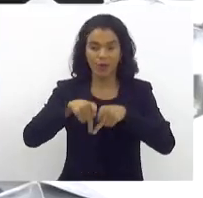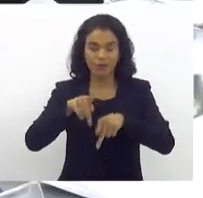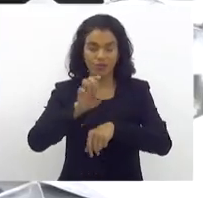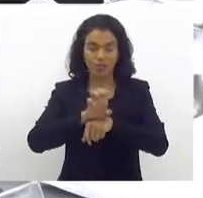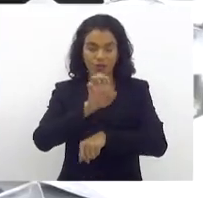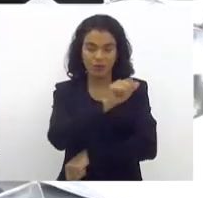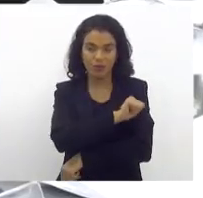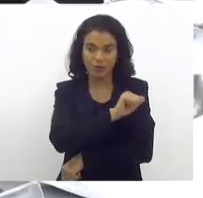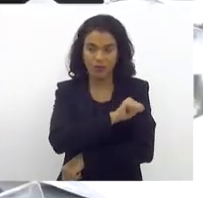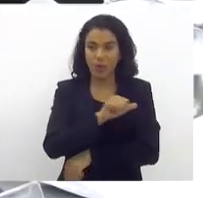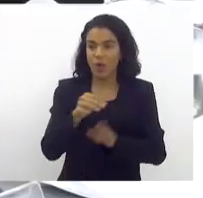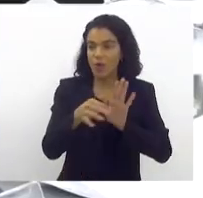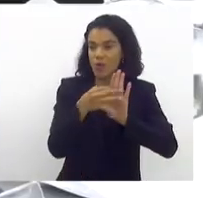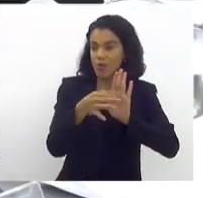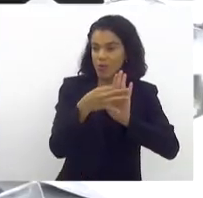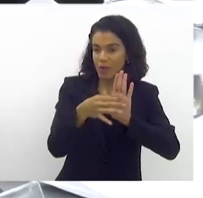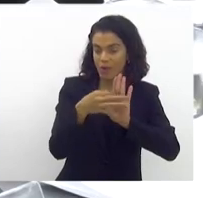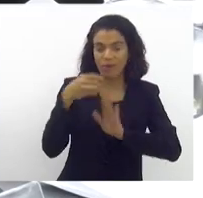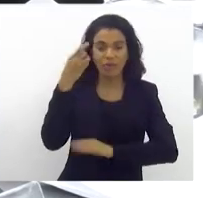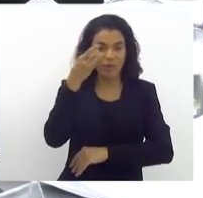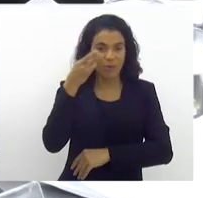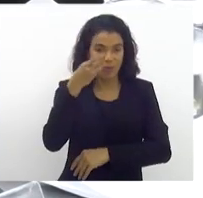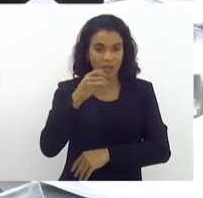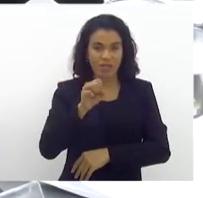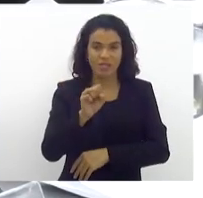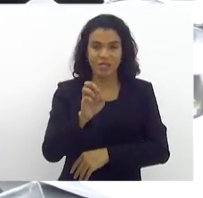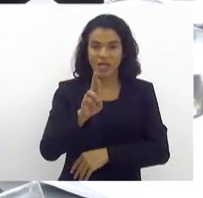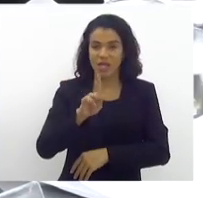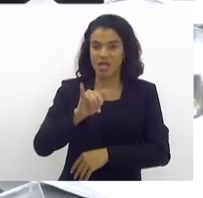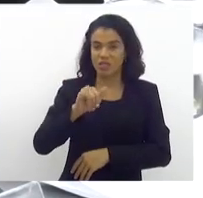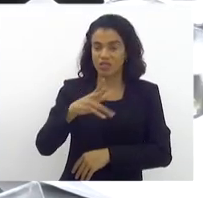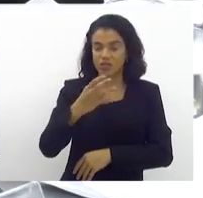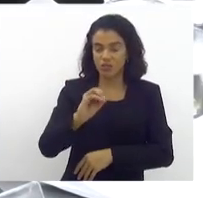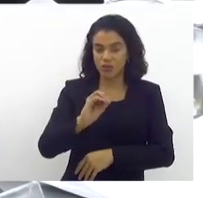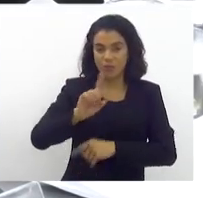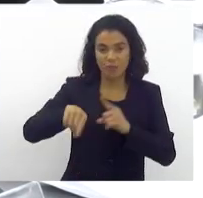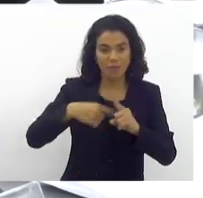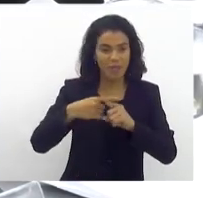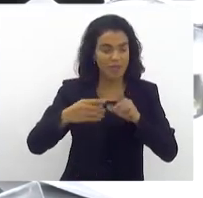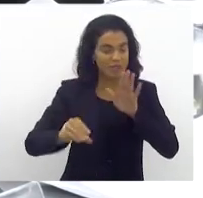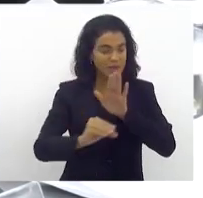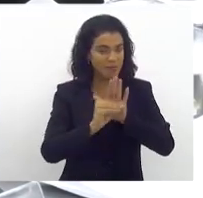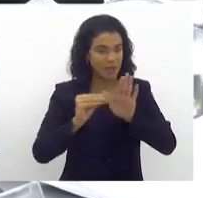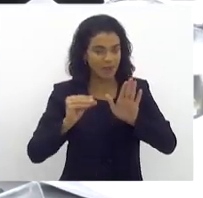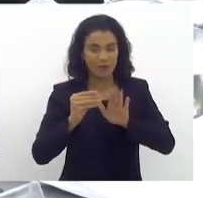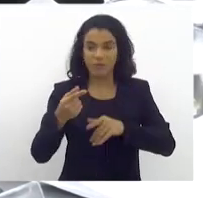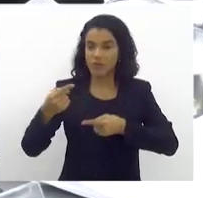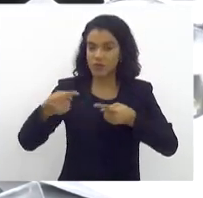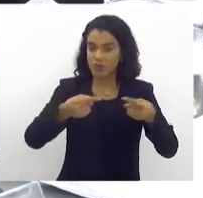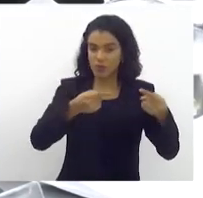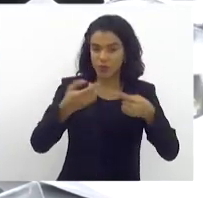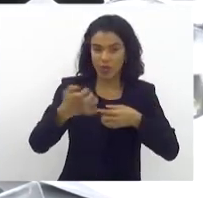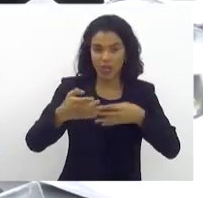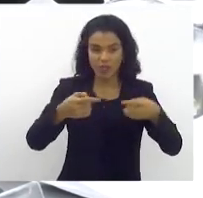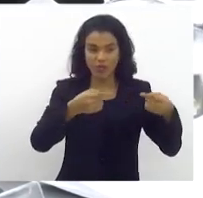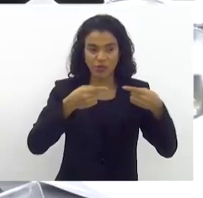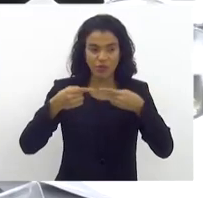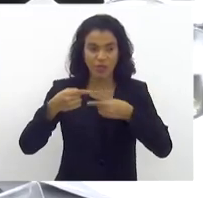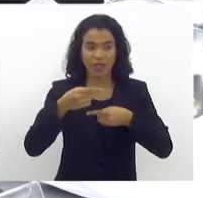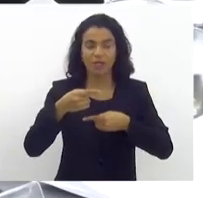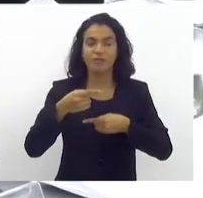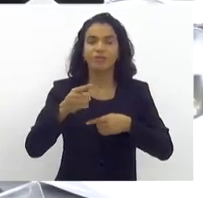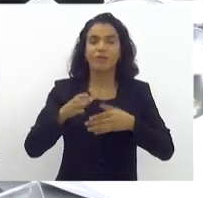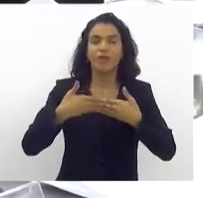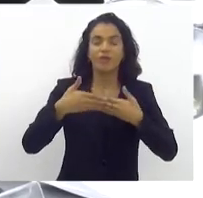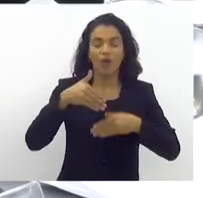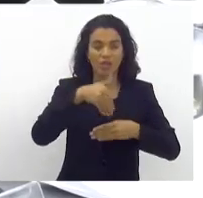Janeiro. O parecer do deputado doutor Serginho é pela constitucionalidade com emenda. Em discussão, não havendo quem queira discutir, encerrada a